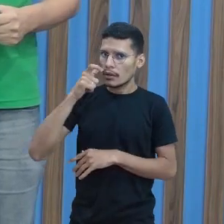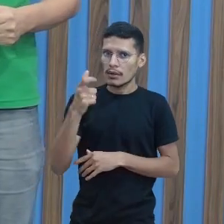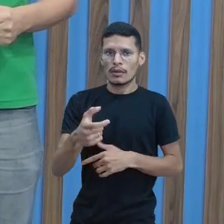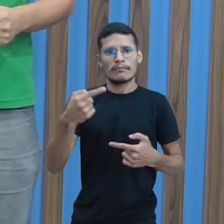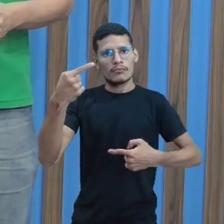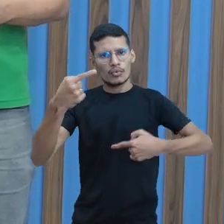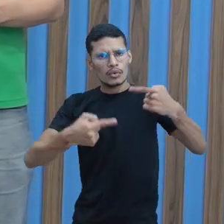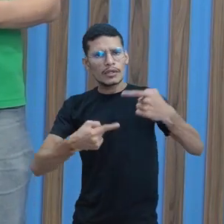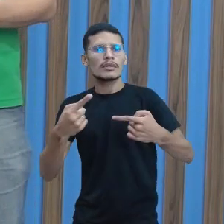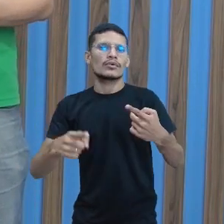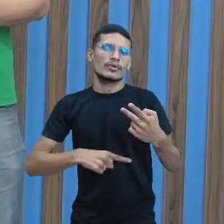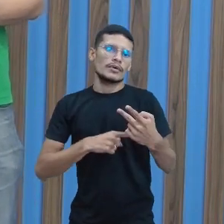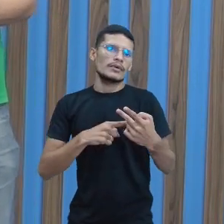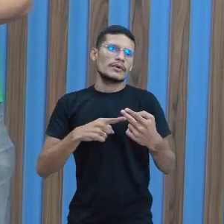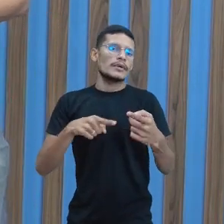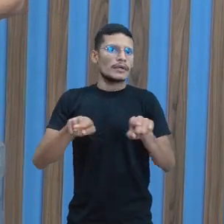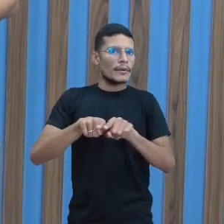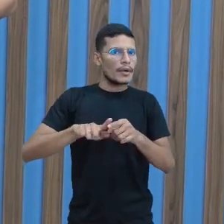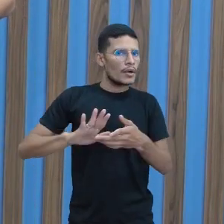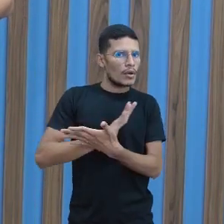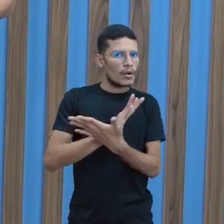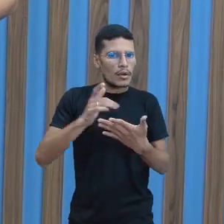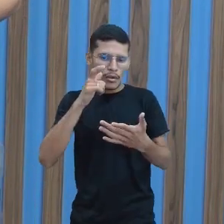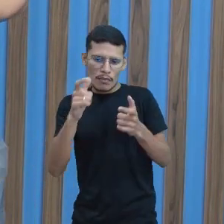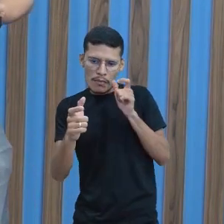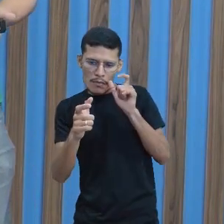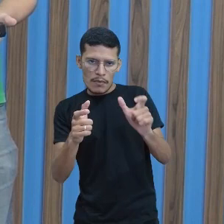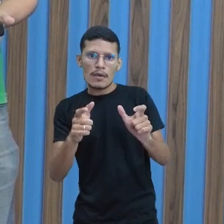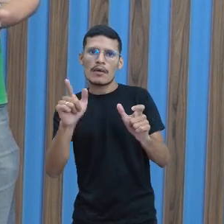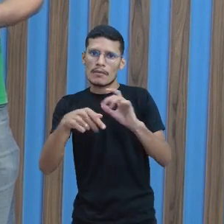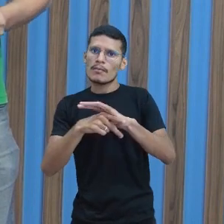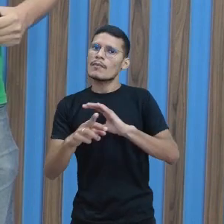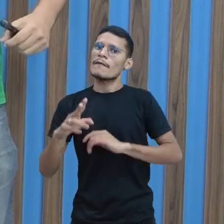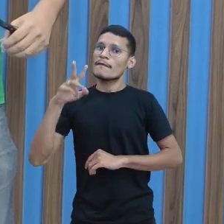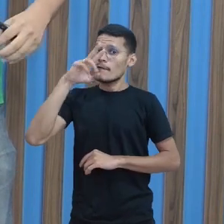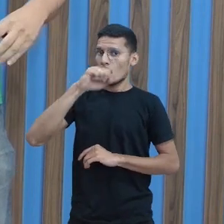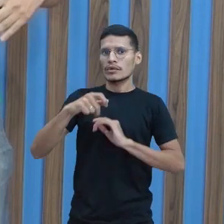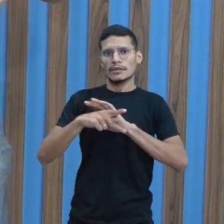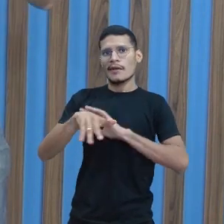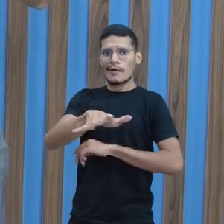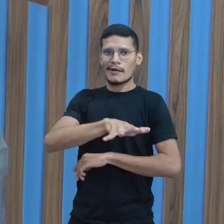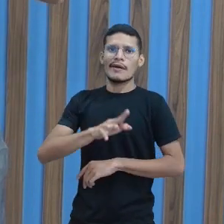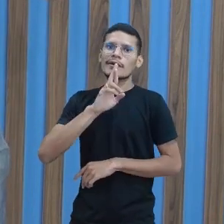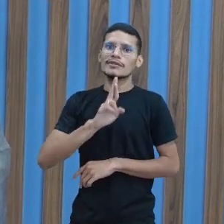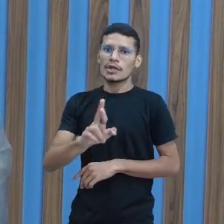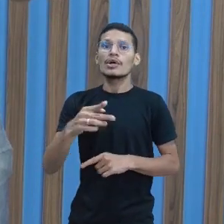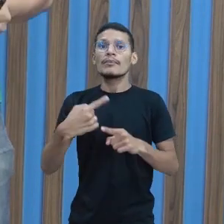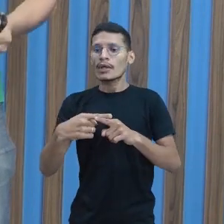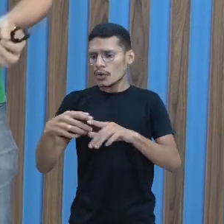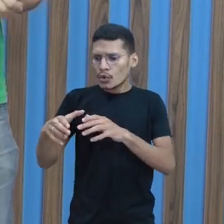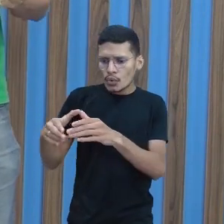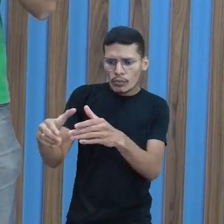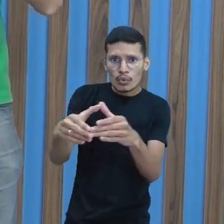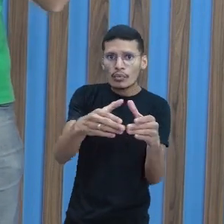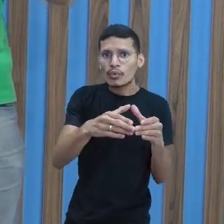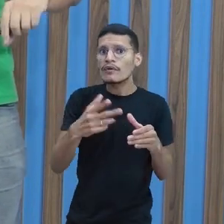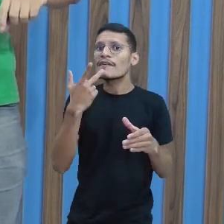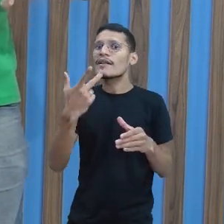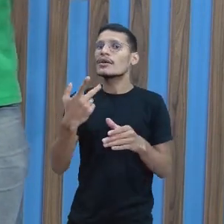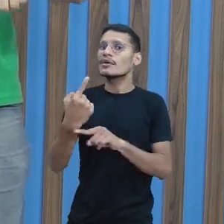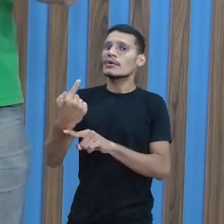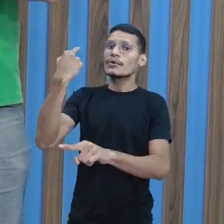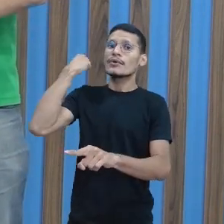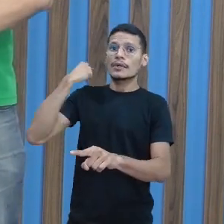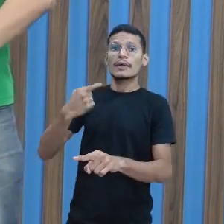outros interesses acabam tendo uma forte argumentação religiosa, né? Porque vários grupos vão remontar um passado para